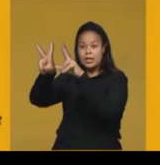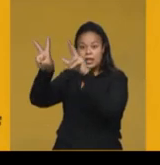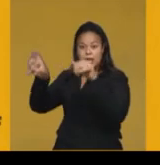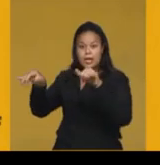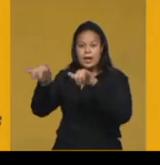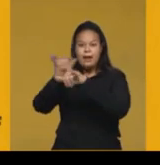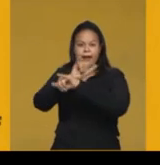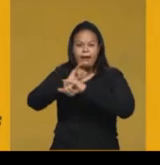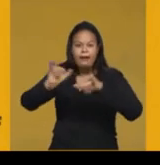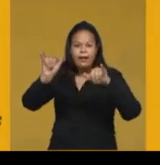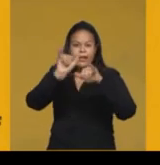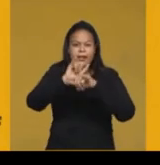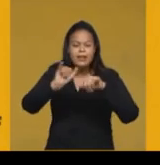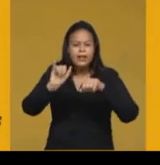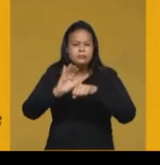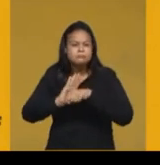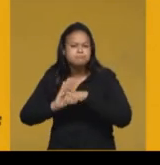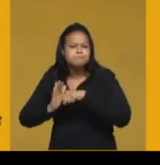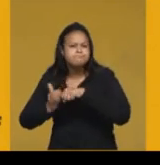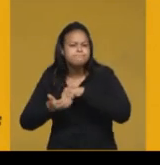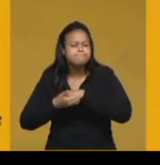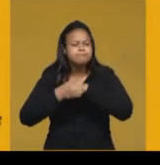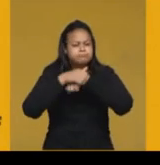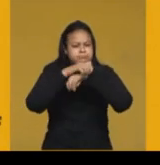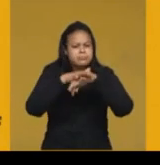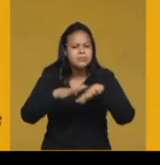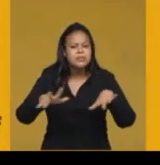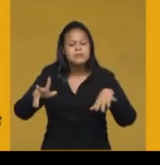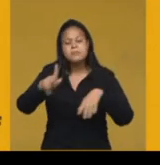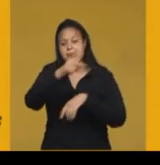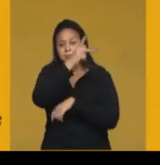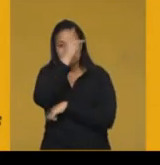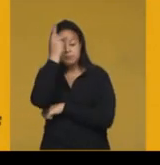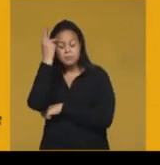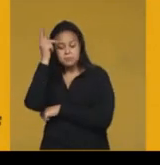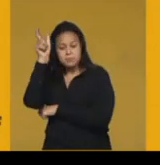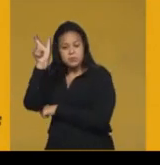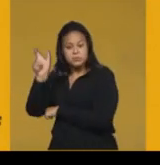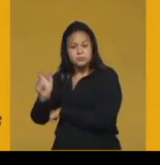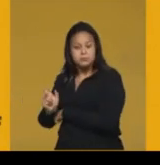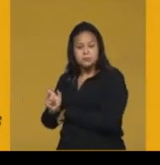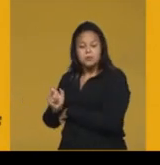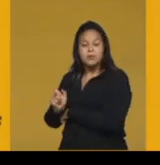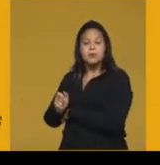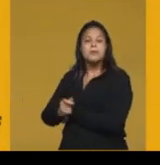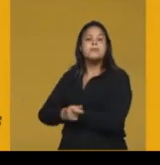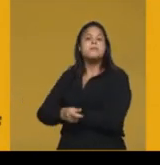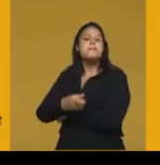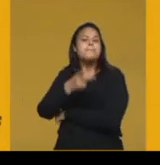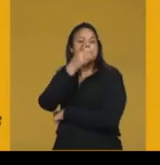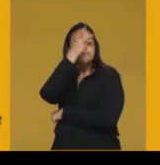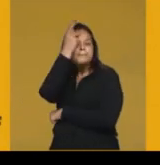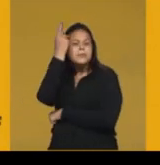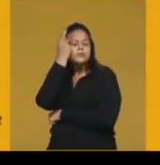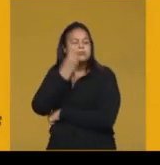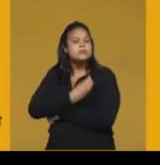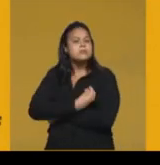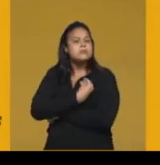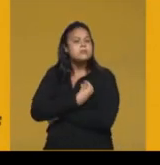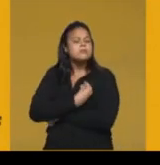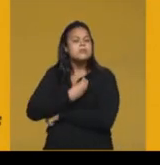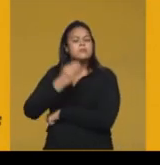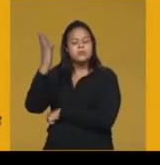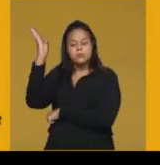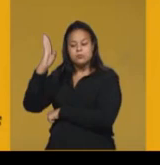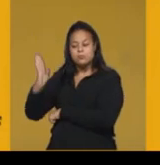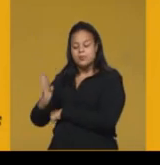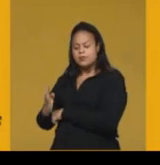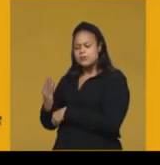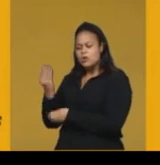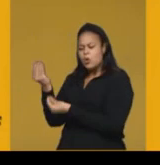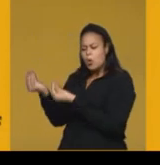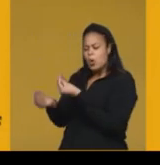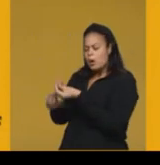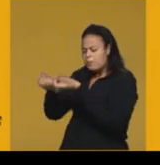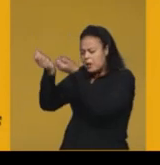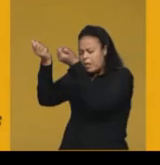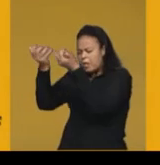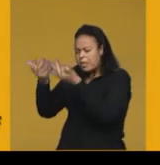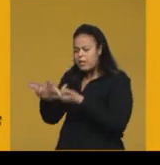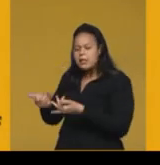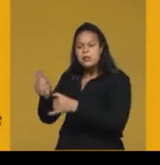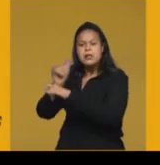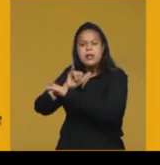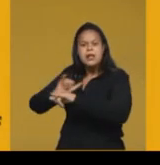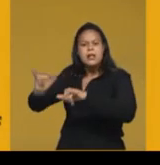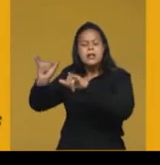da pandemia, são relatos pessoais, brasileiros contam como está sendo viver neste momento em